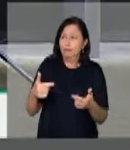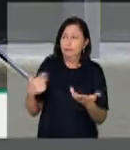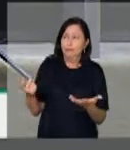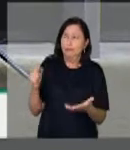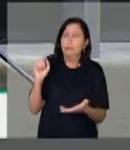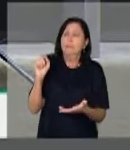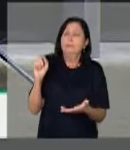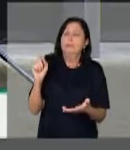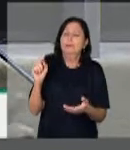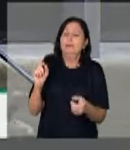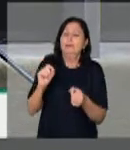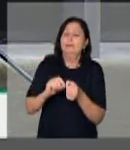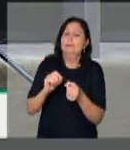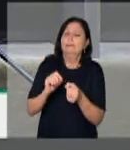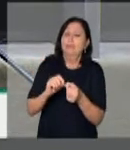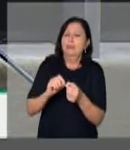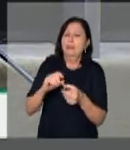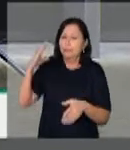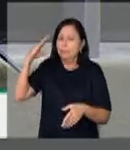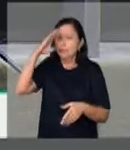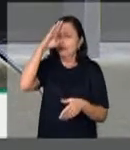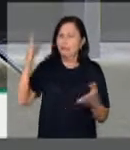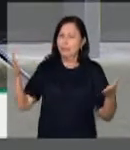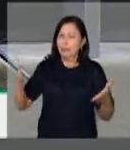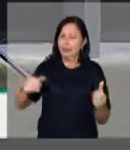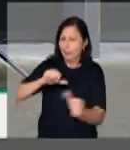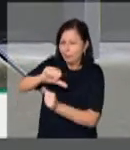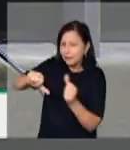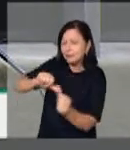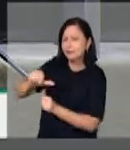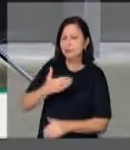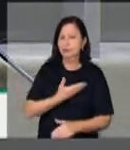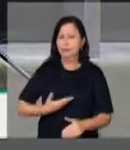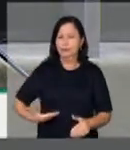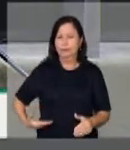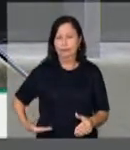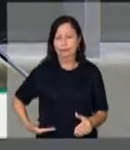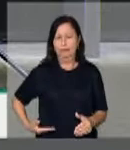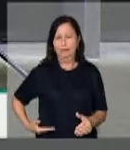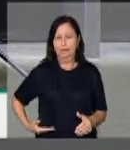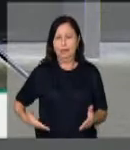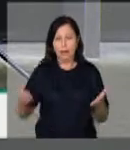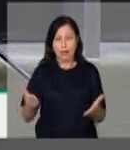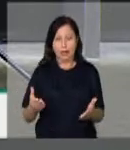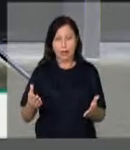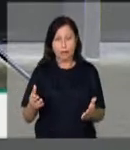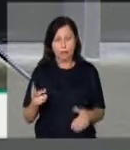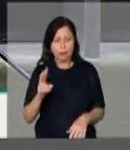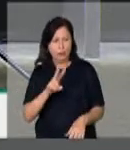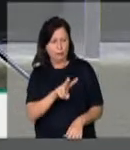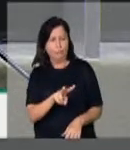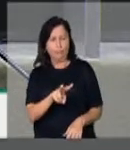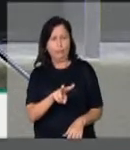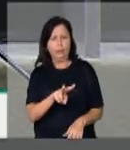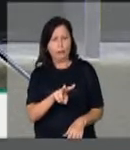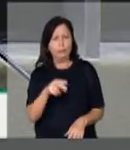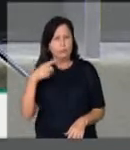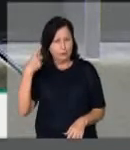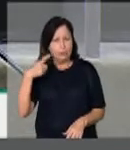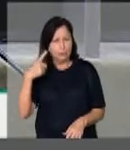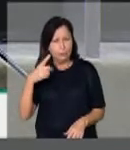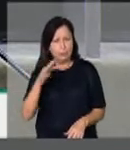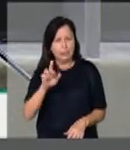Fraga, fazendo uma dura crítica ao método que ele está